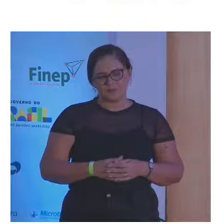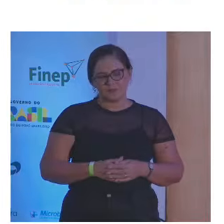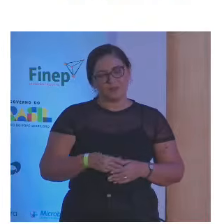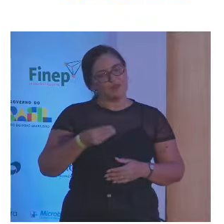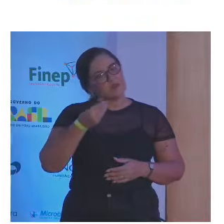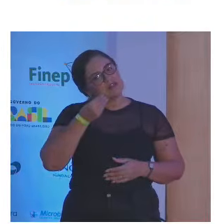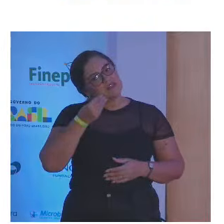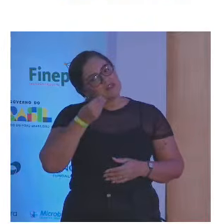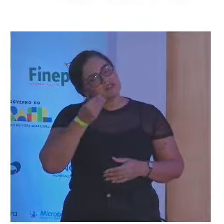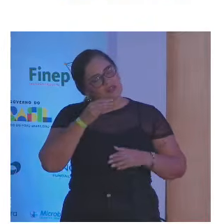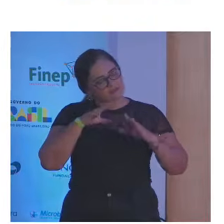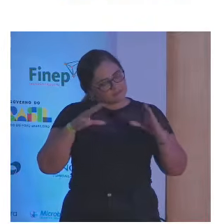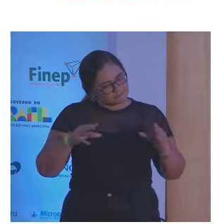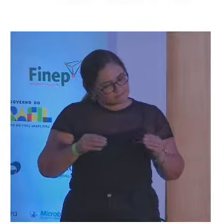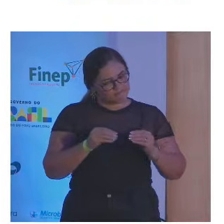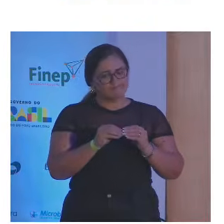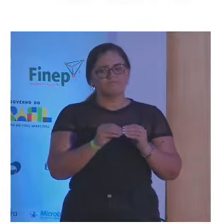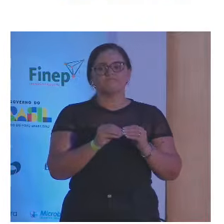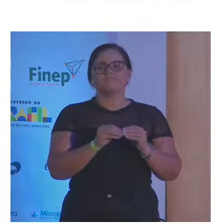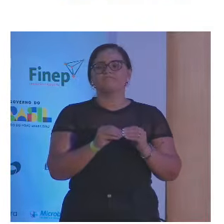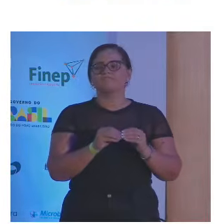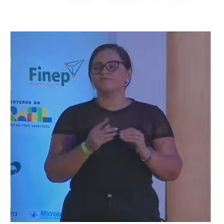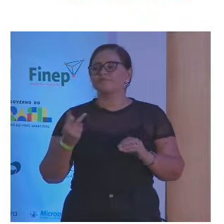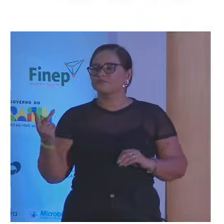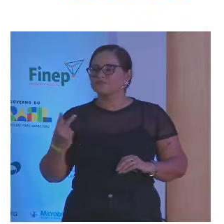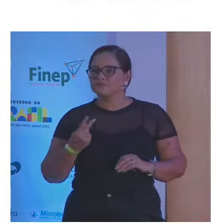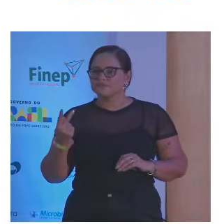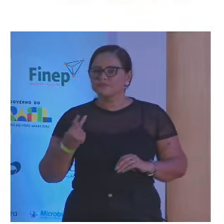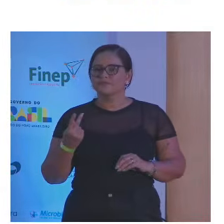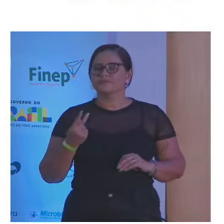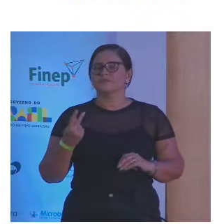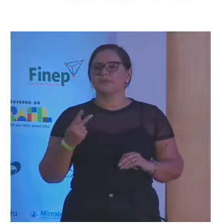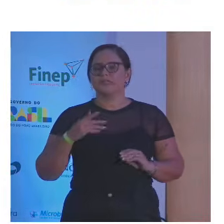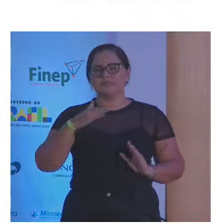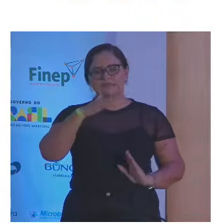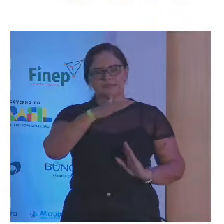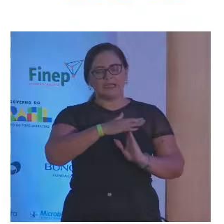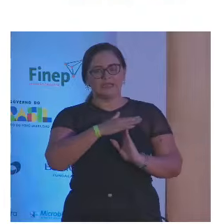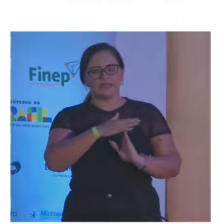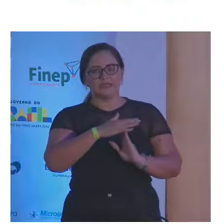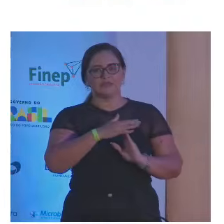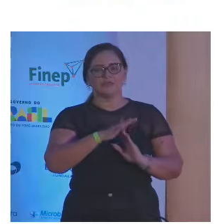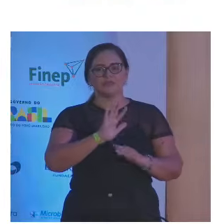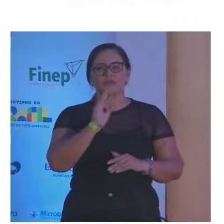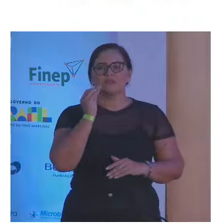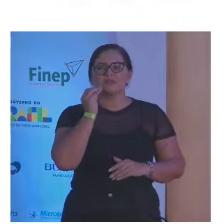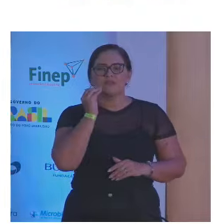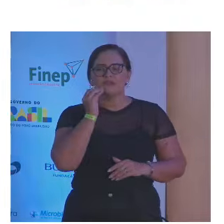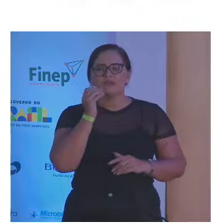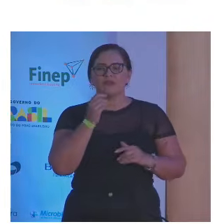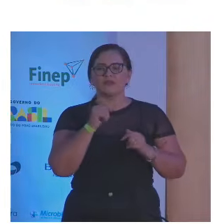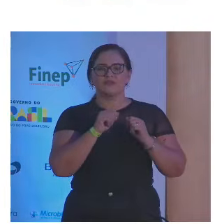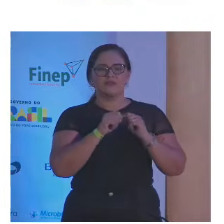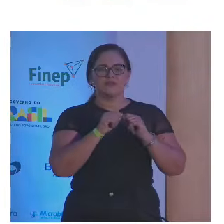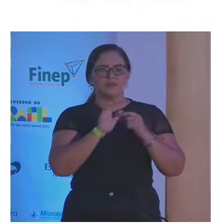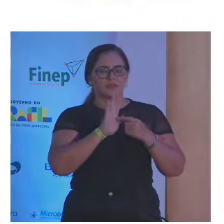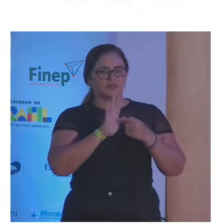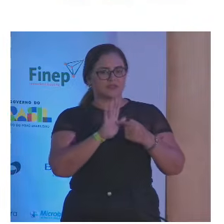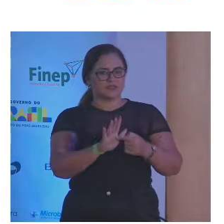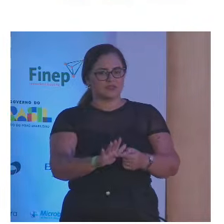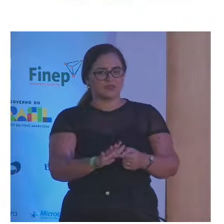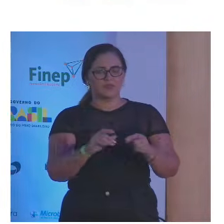Vou tentar ser breve, né. A gente geralmente estoura o tempo, vou tentar. Eu procurei fazer uma